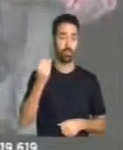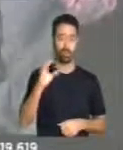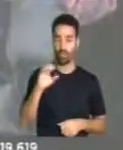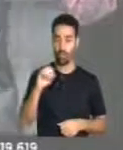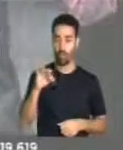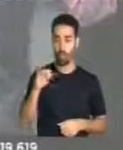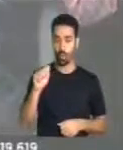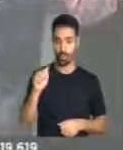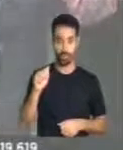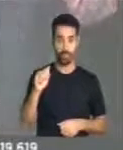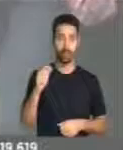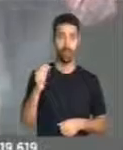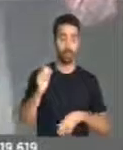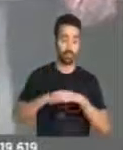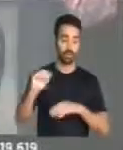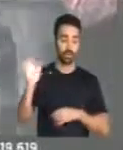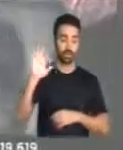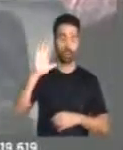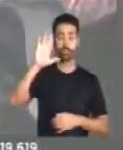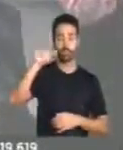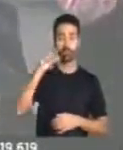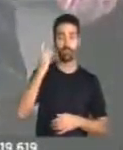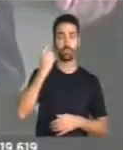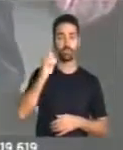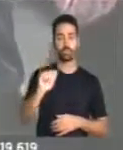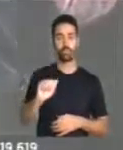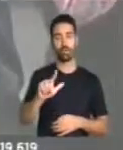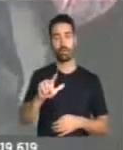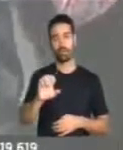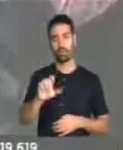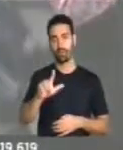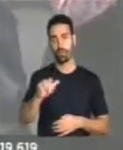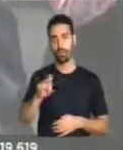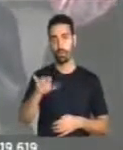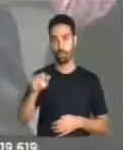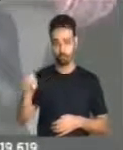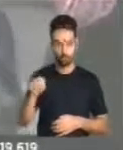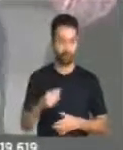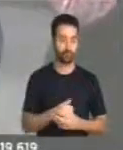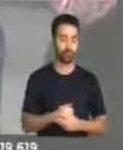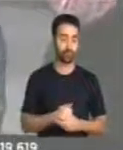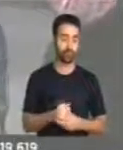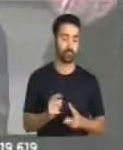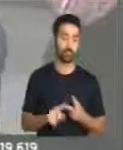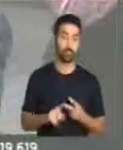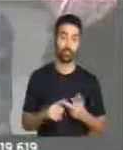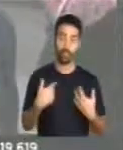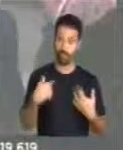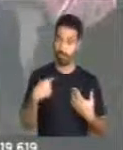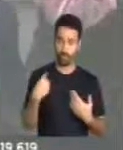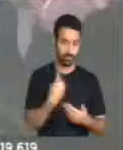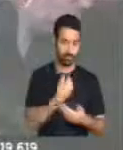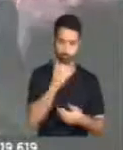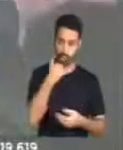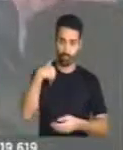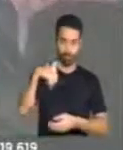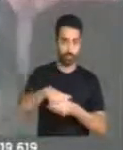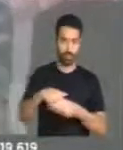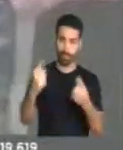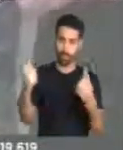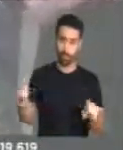luz, inclusive, possam aumentar. Chama o deputado Aleluia para relatar. Nós votaremos contra essa